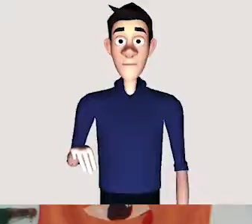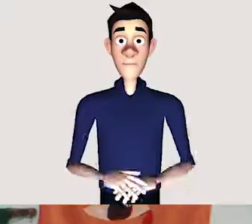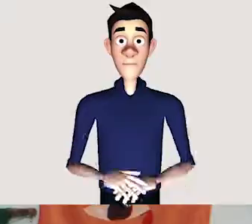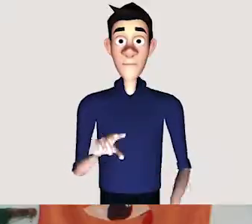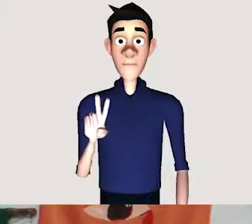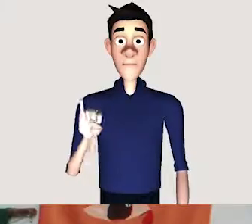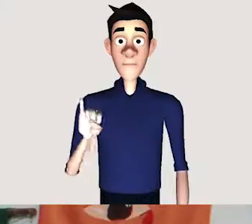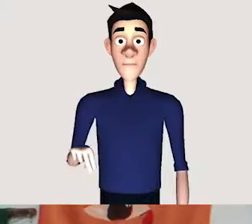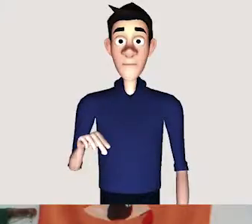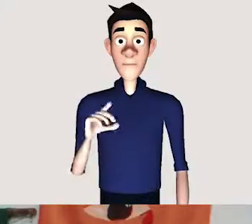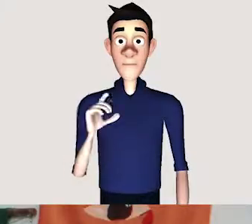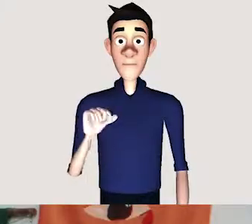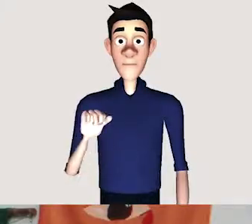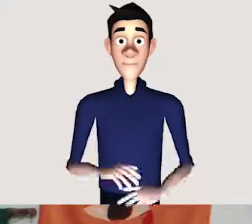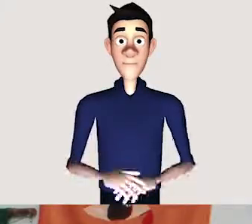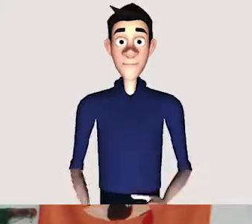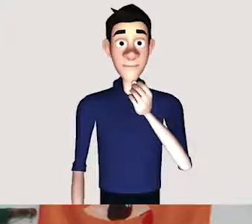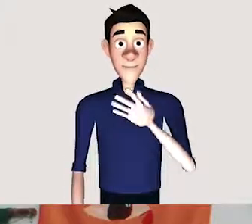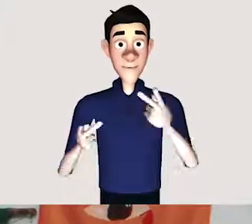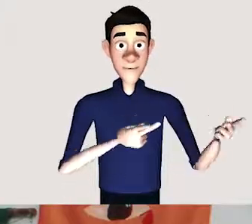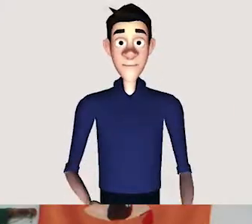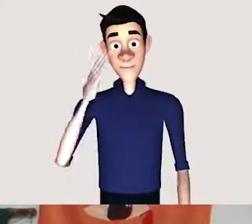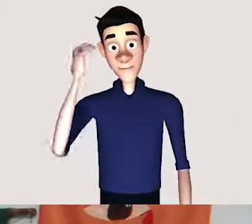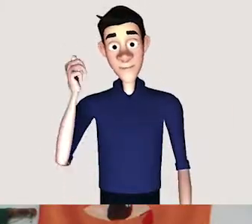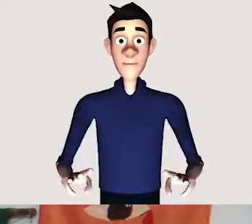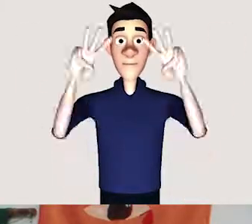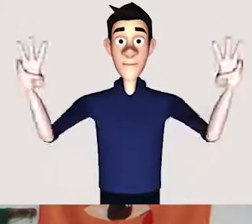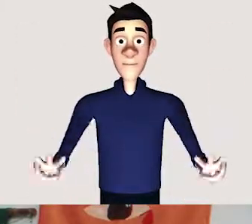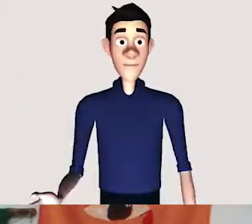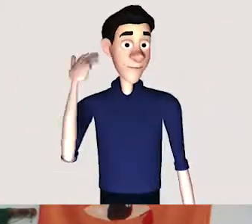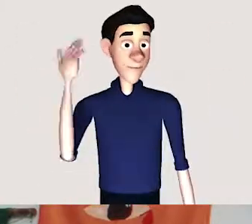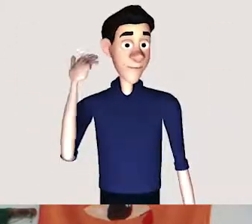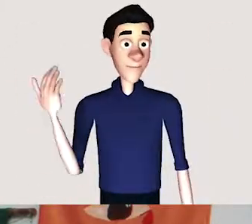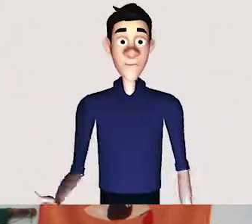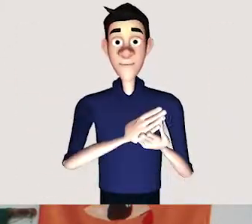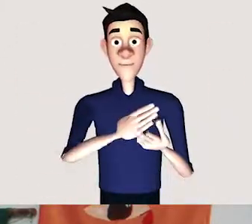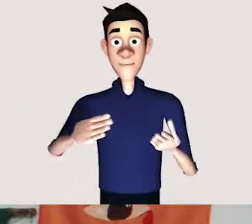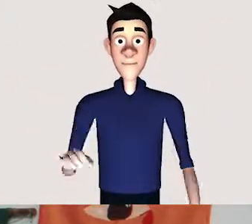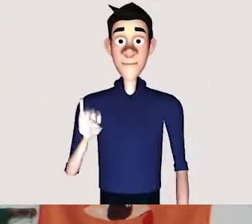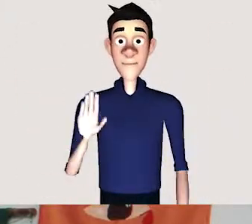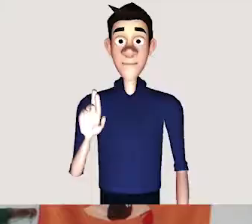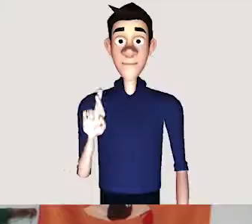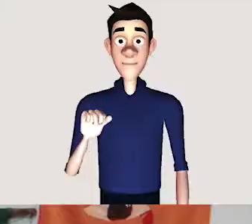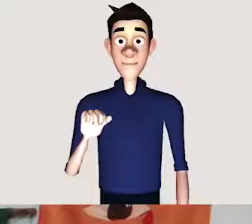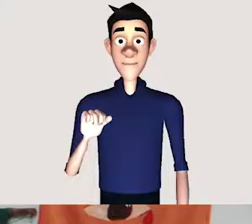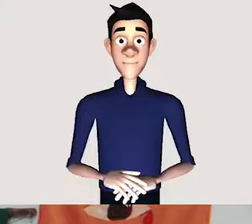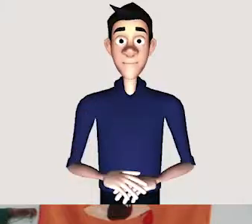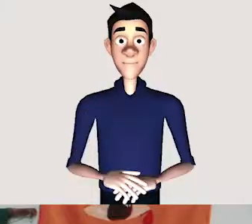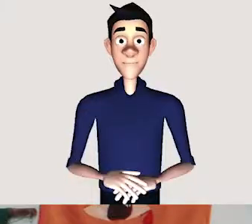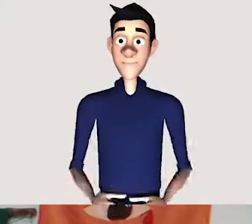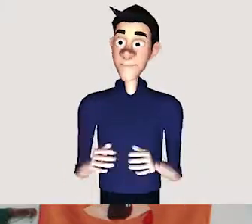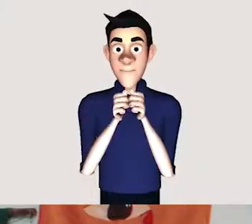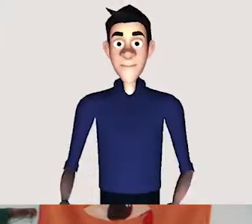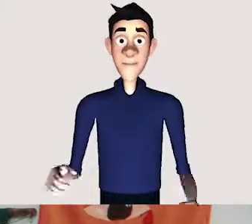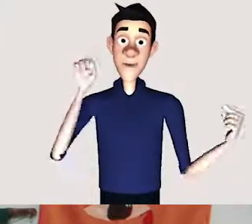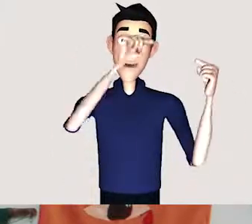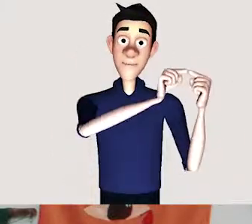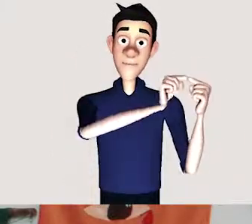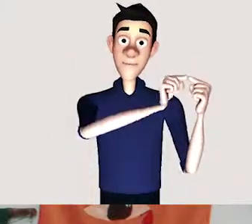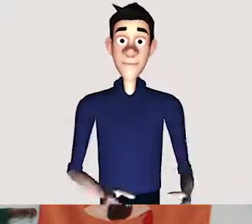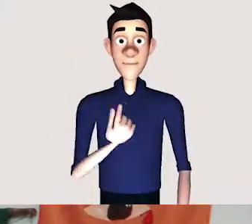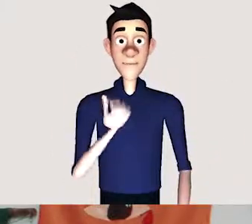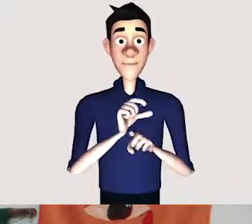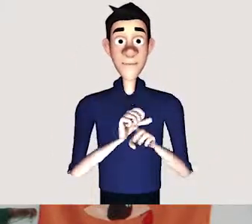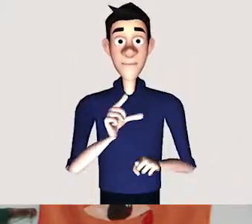Bem-vindas e bem-vindos ao Saber Museu, uma iniciativa do IBRAM com o